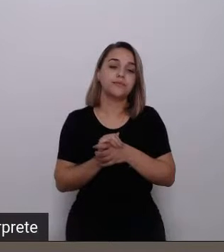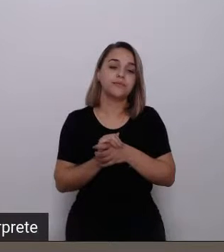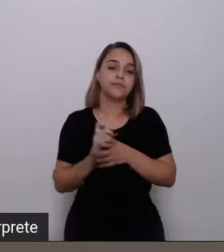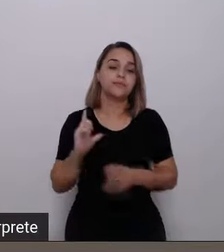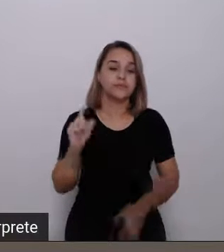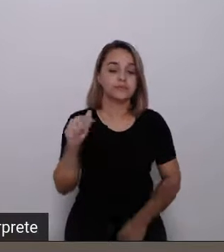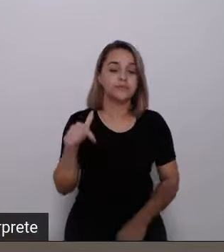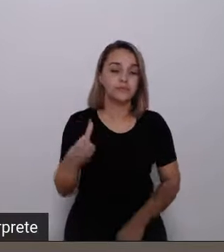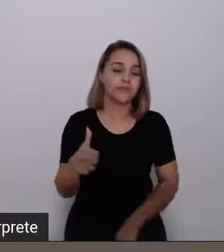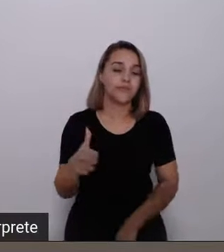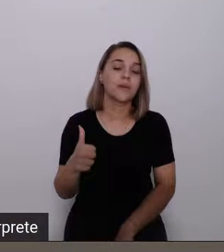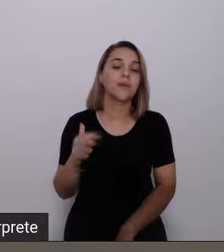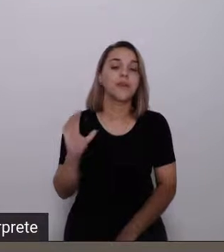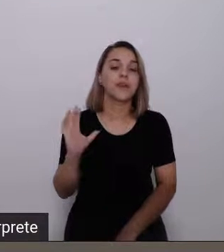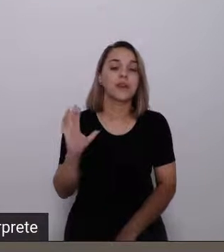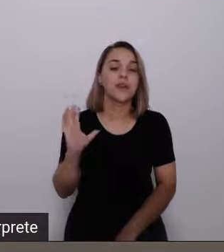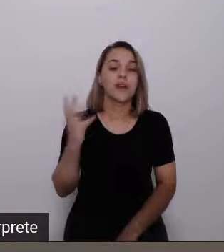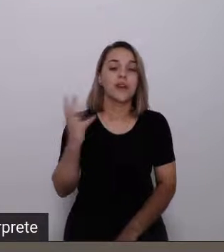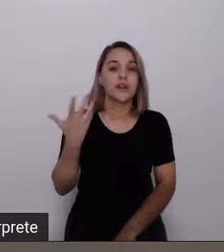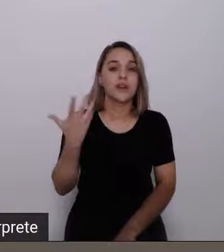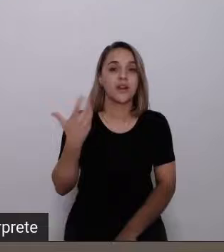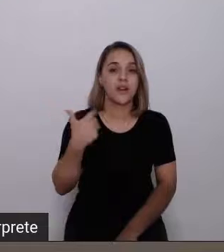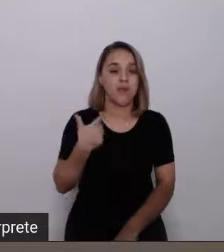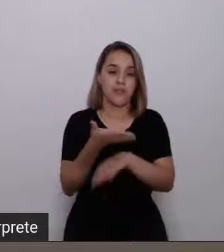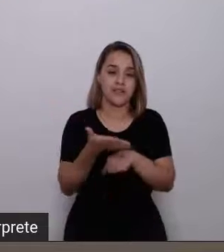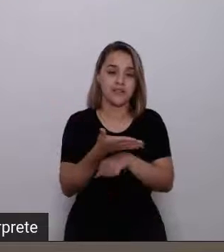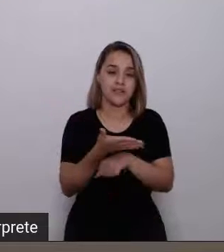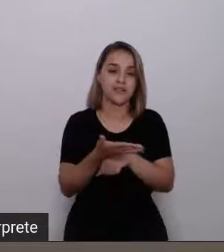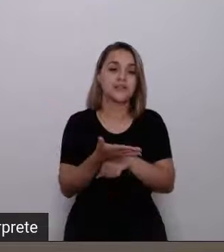escrevi um ensaio para a Ana Teresa Fábio, que está no